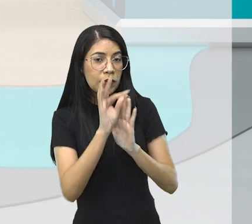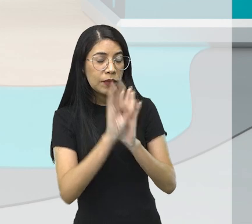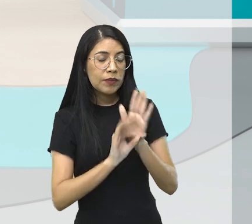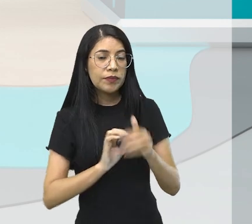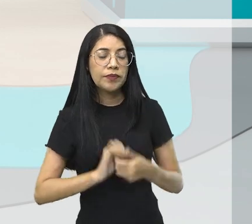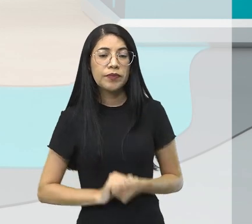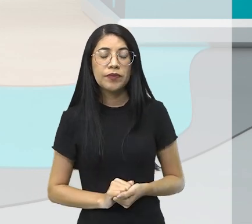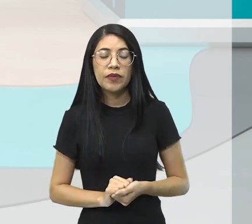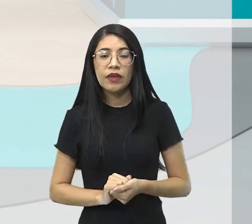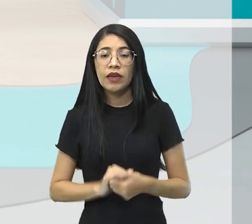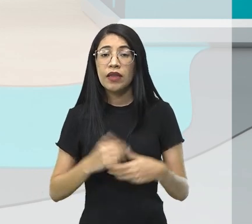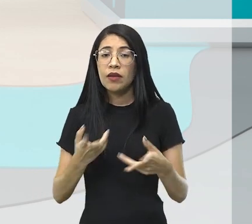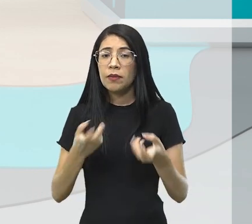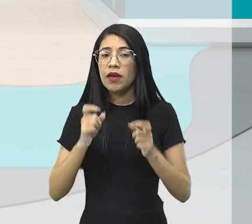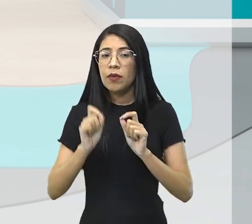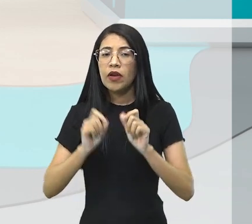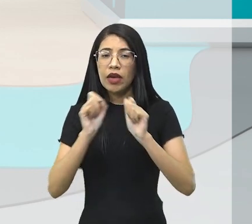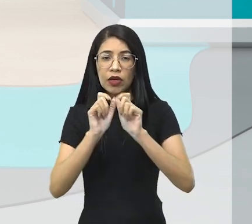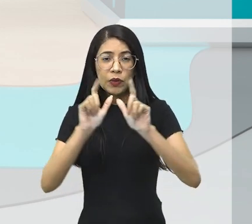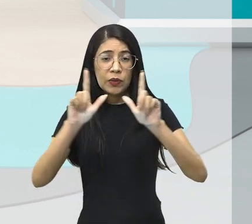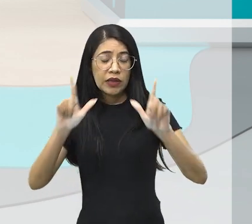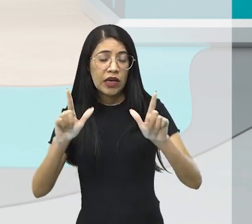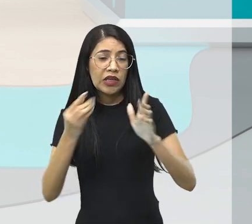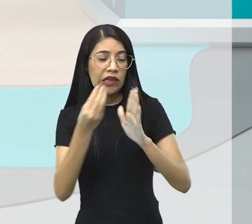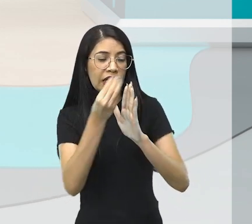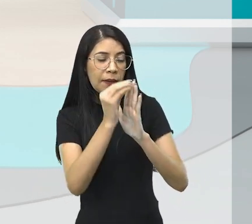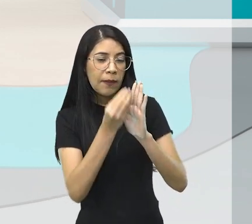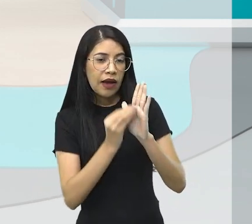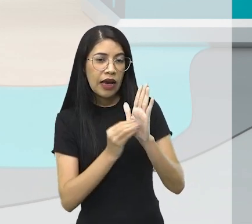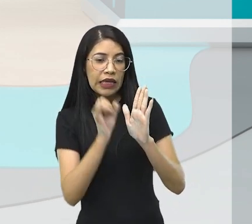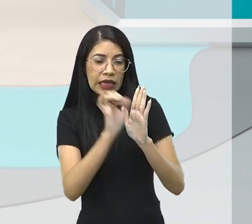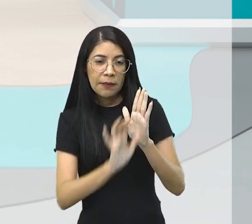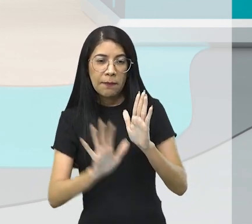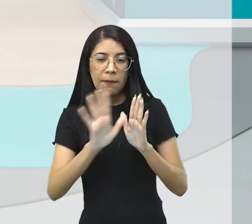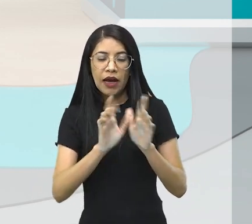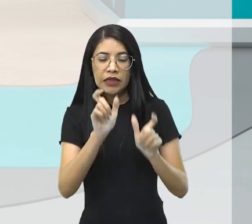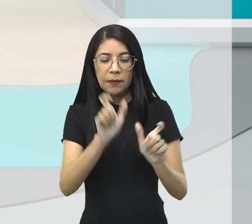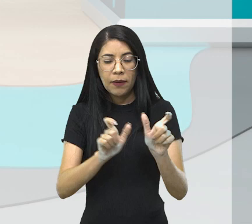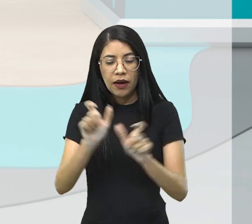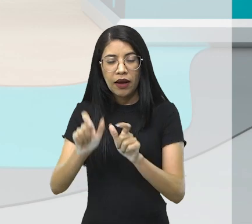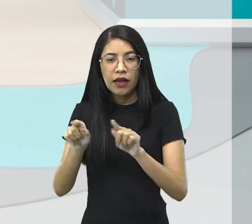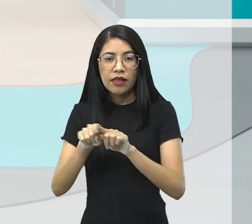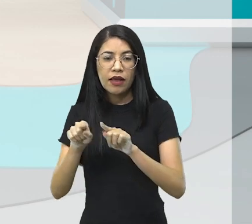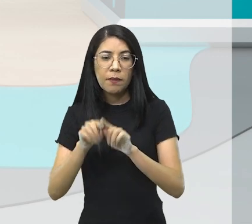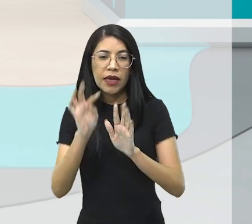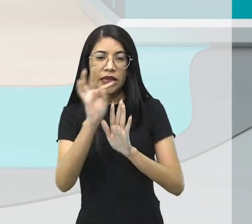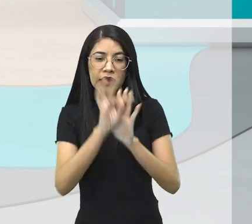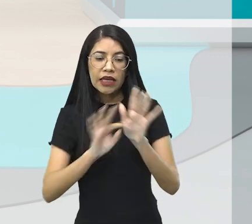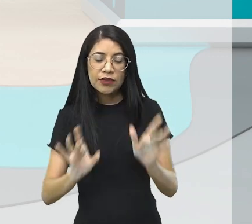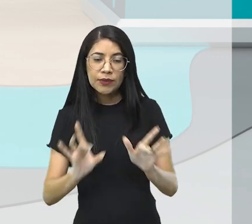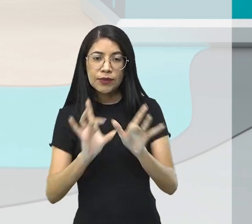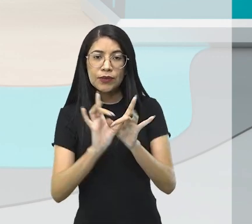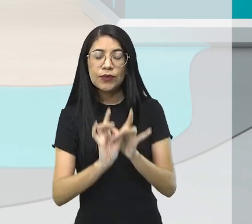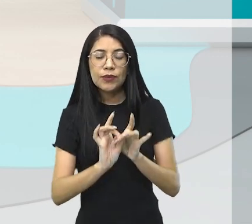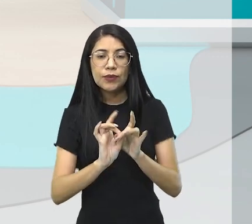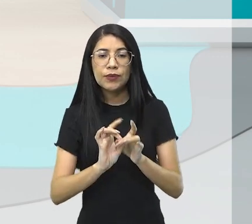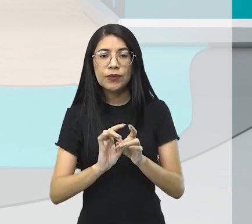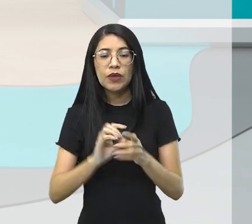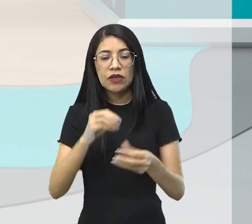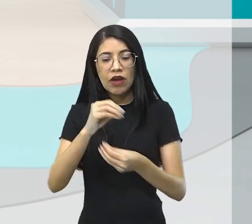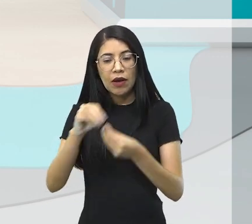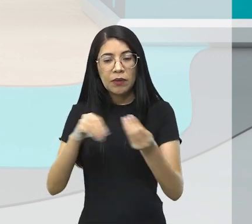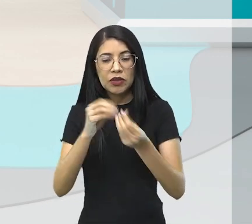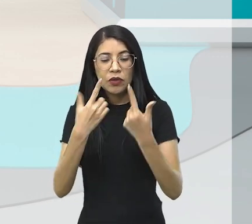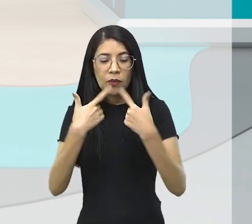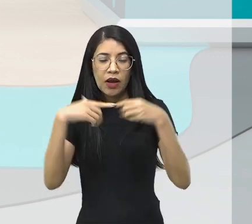proposta. Vejam que lá o cartaz, ele traz o quê? Traz imagens de pessoas, traz textos, né? Faz aí essa mistura,